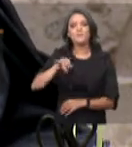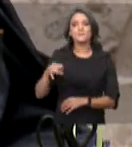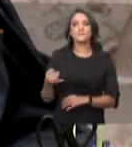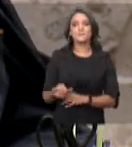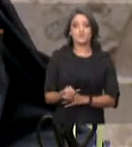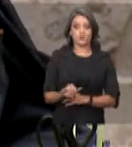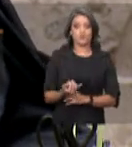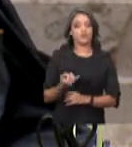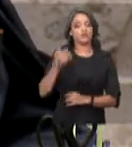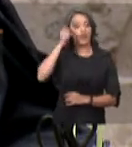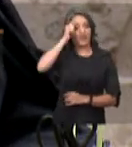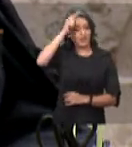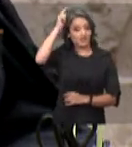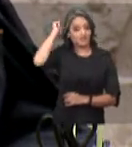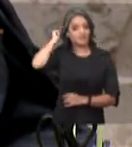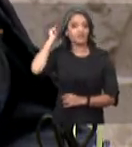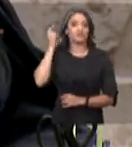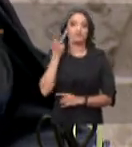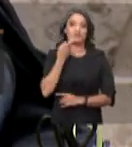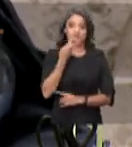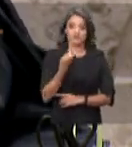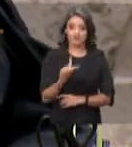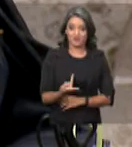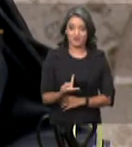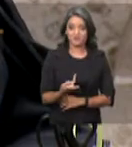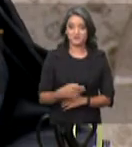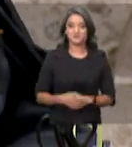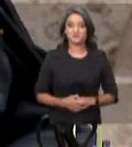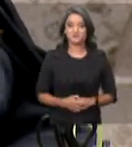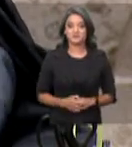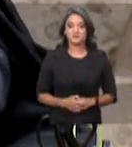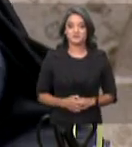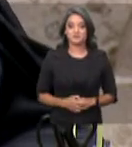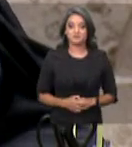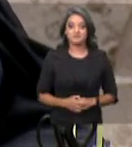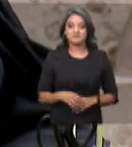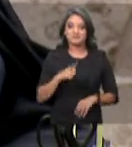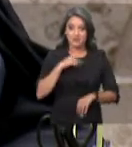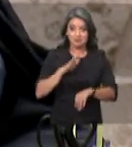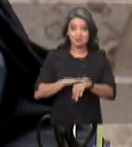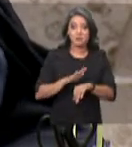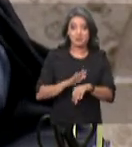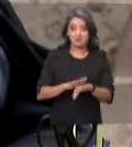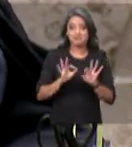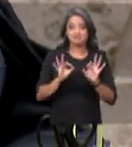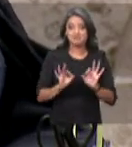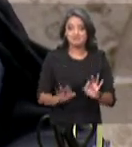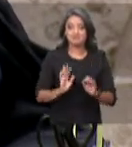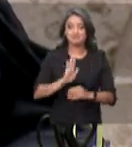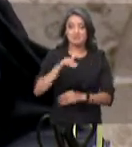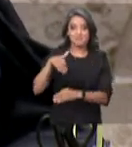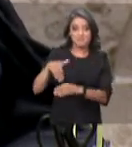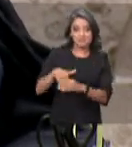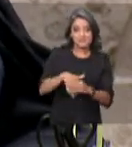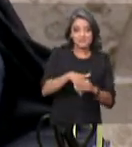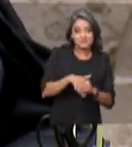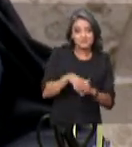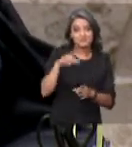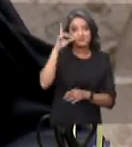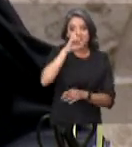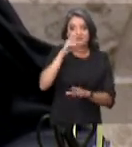do Ministério Público Augusto Haras procurador-geral da República em bom momento para as eleições de domingo